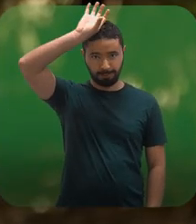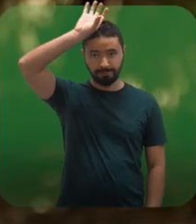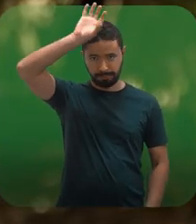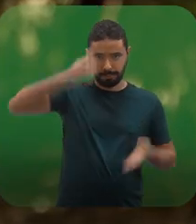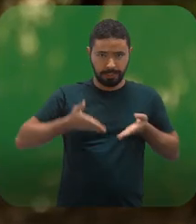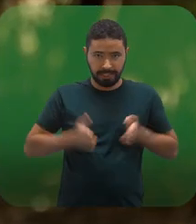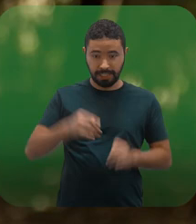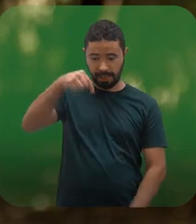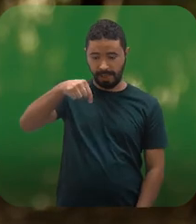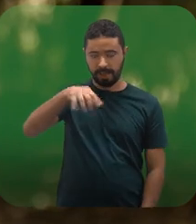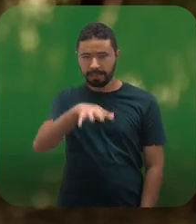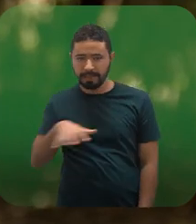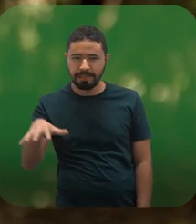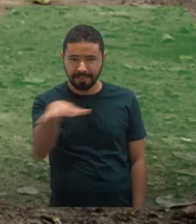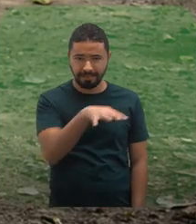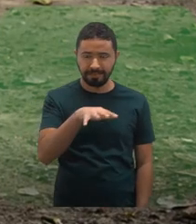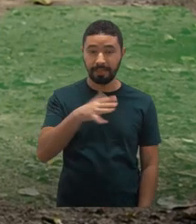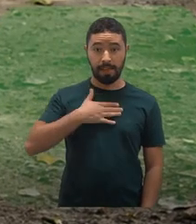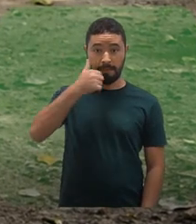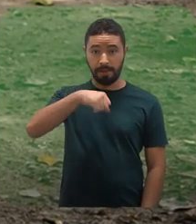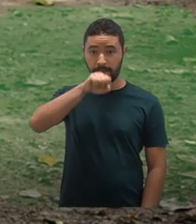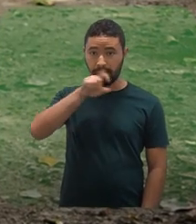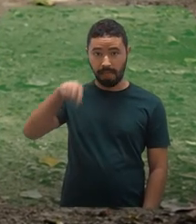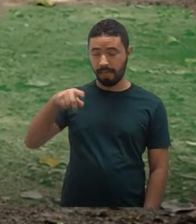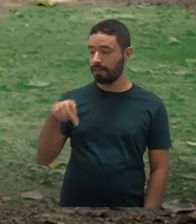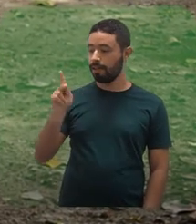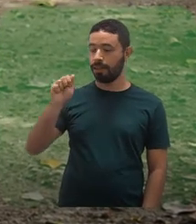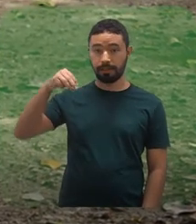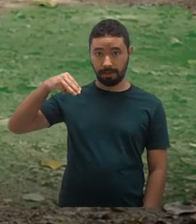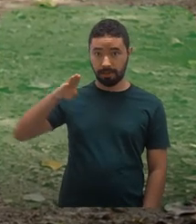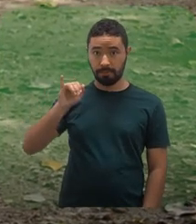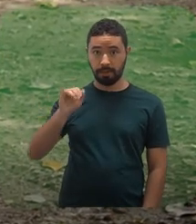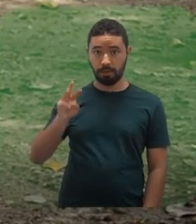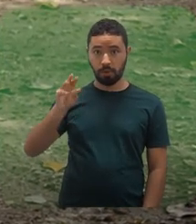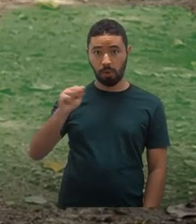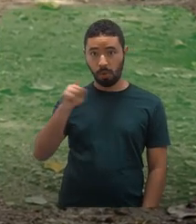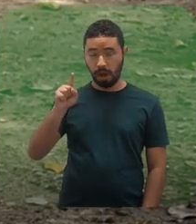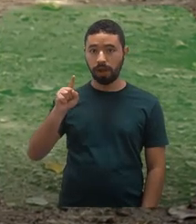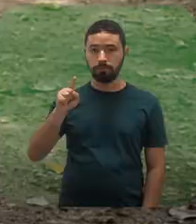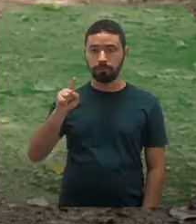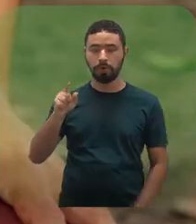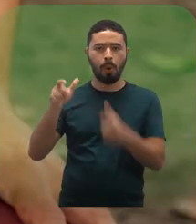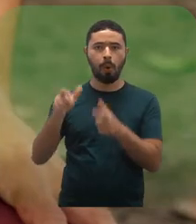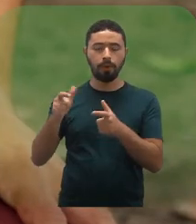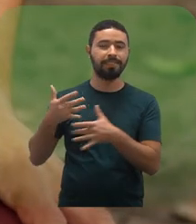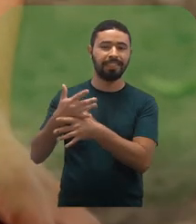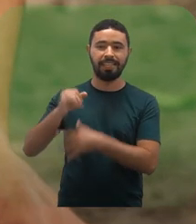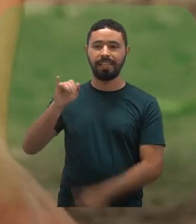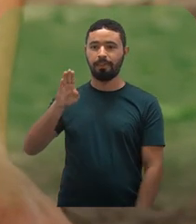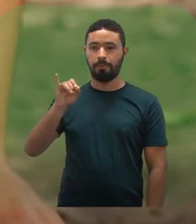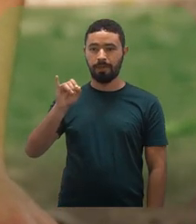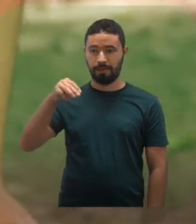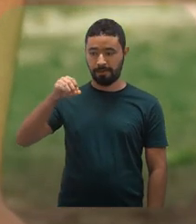nascido no território, e minha mãe, Cambiuá, é nascida no território Cambiuá, em Bimirim. O nome, a